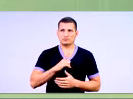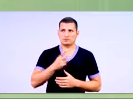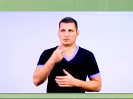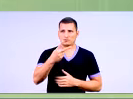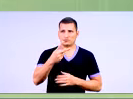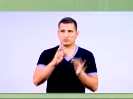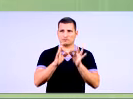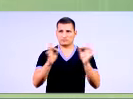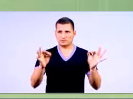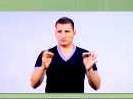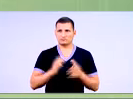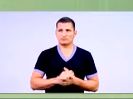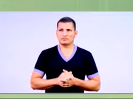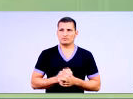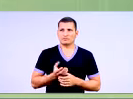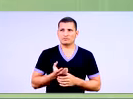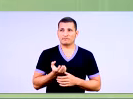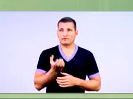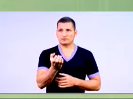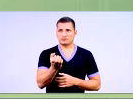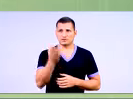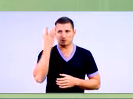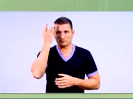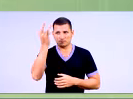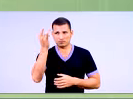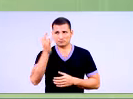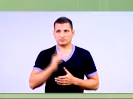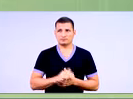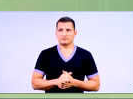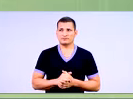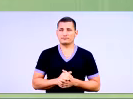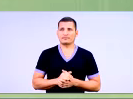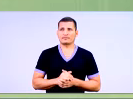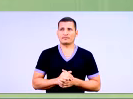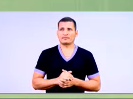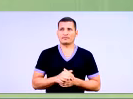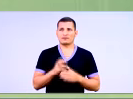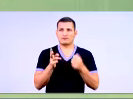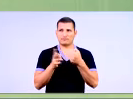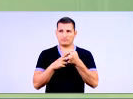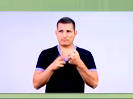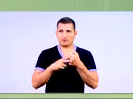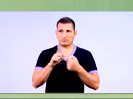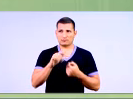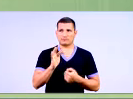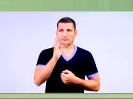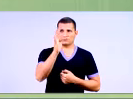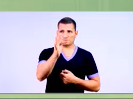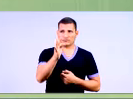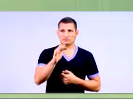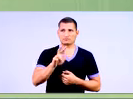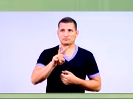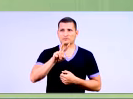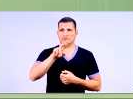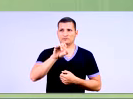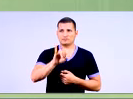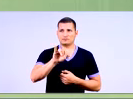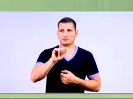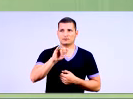frases. Viajarei amanhã, certo? Esse verbo está no futuro, viajarei